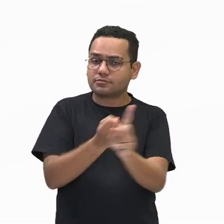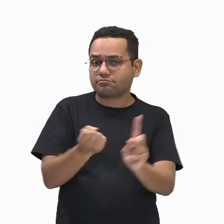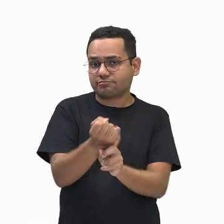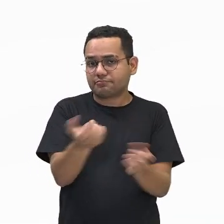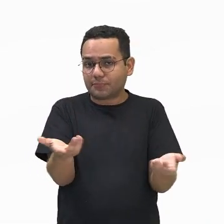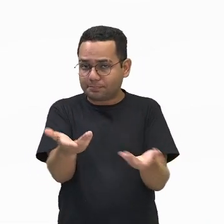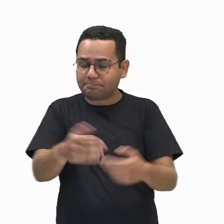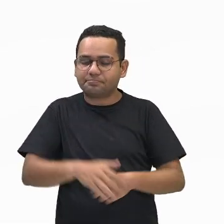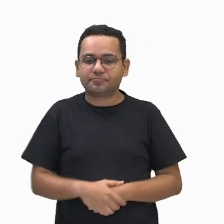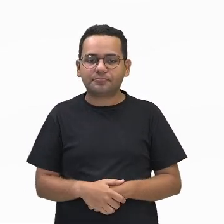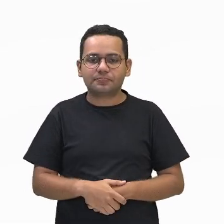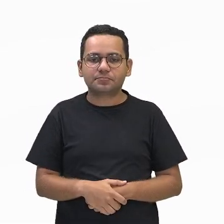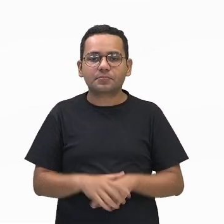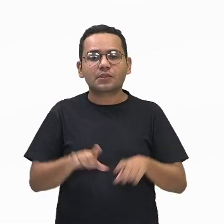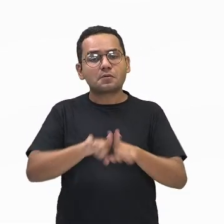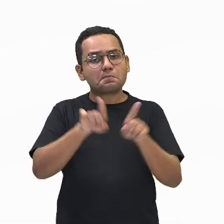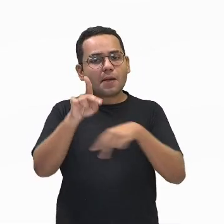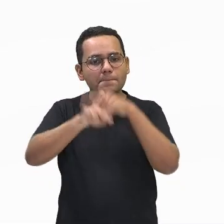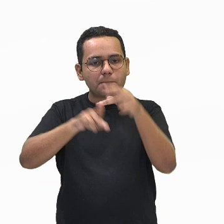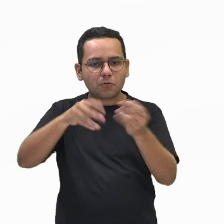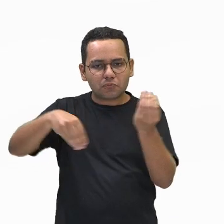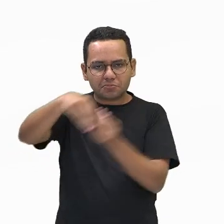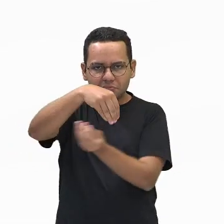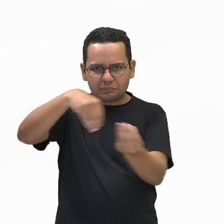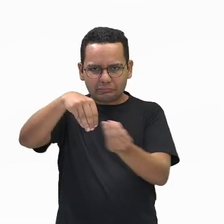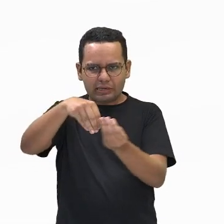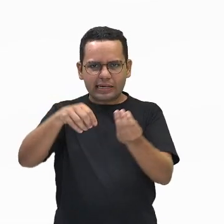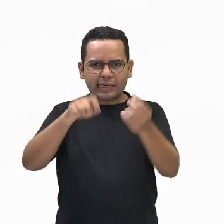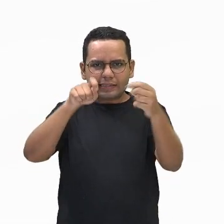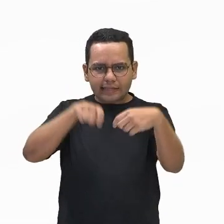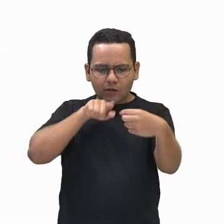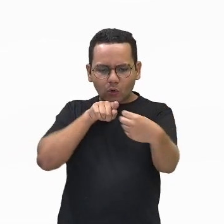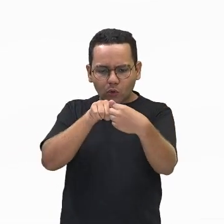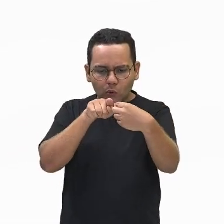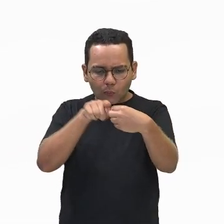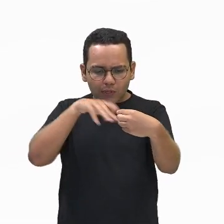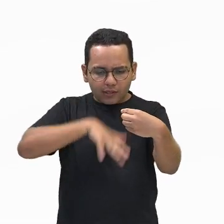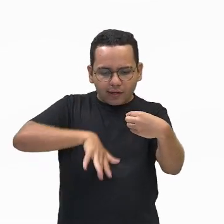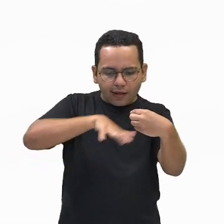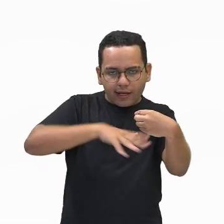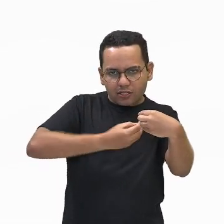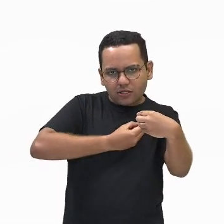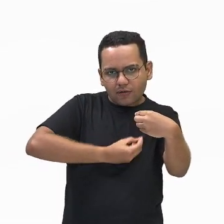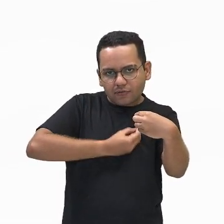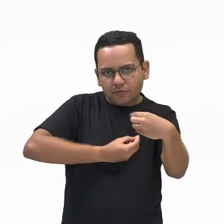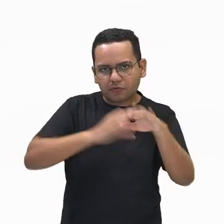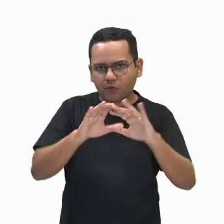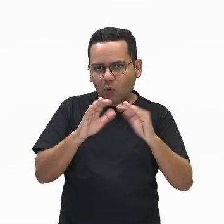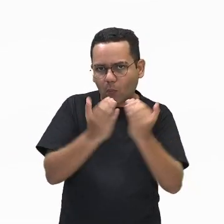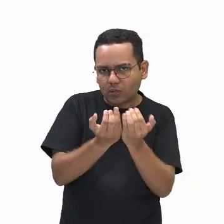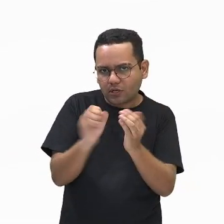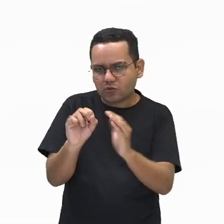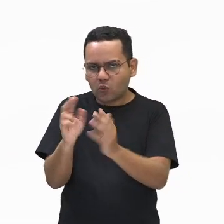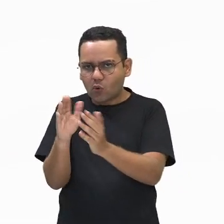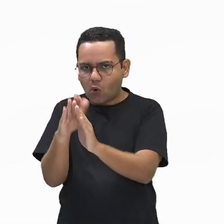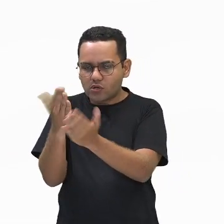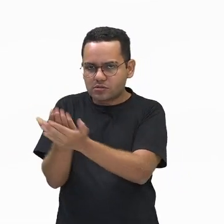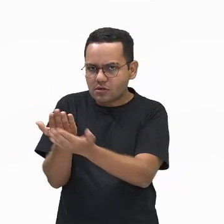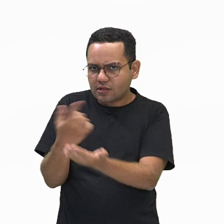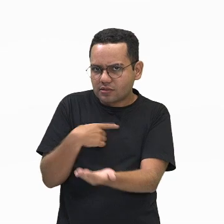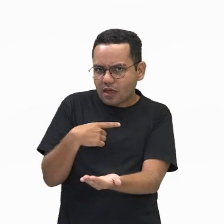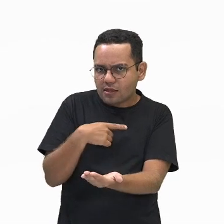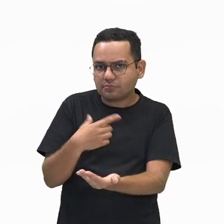A miscigenação faz parte do contexto da minha comunidade? Está presente na minha escola? Então, nesse momento que você